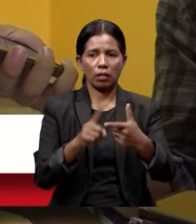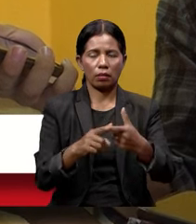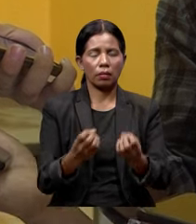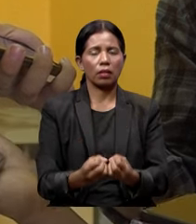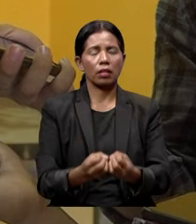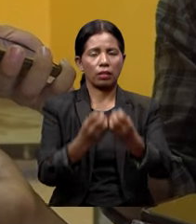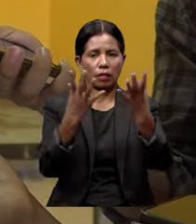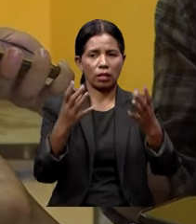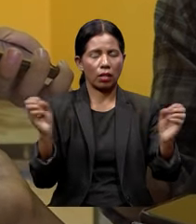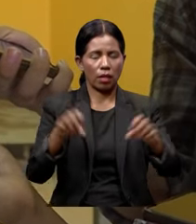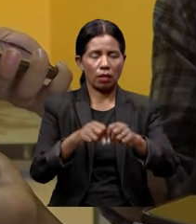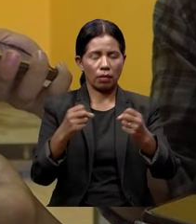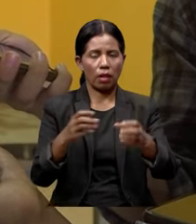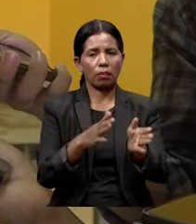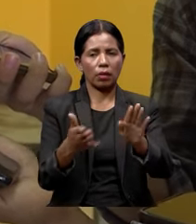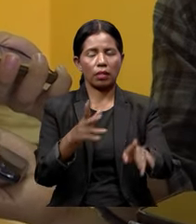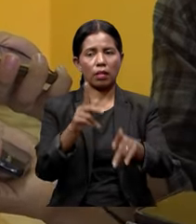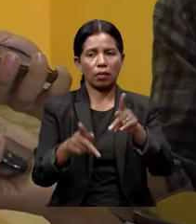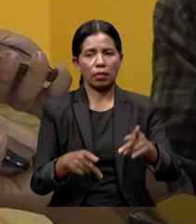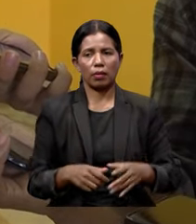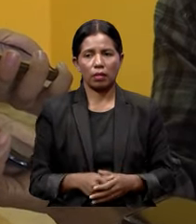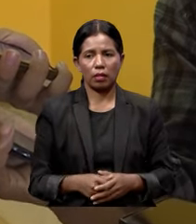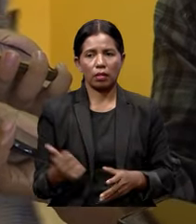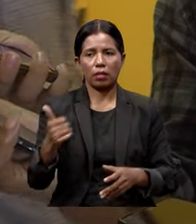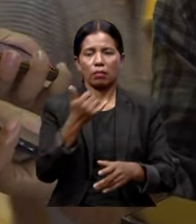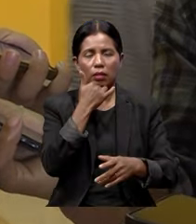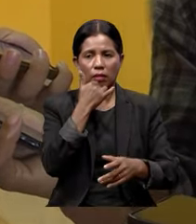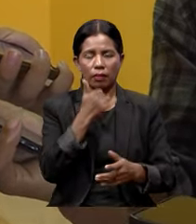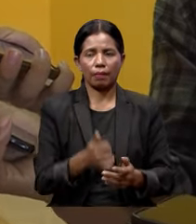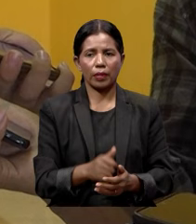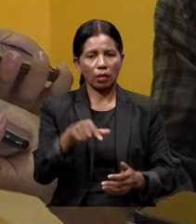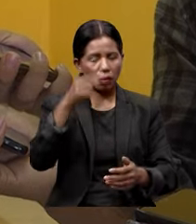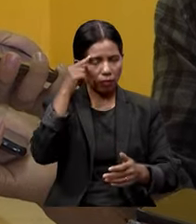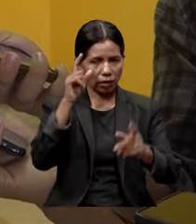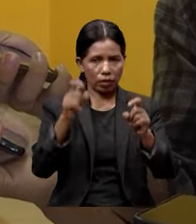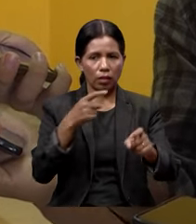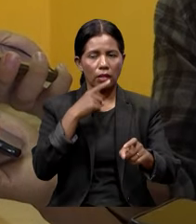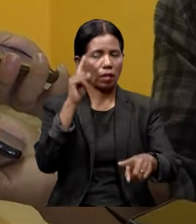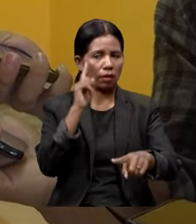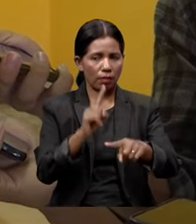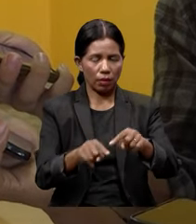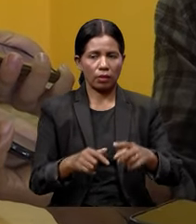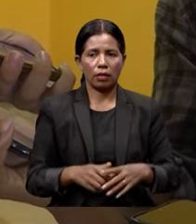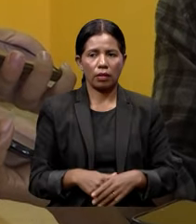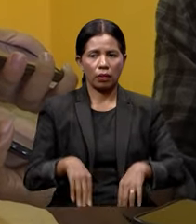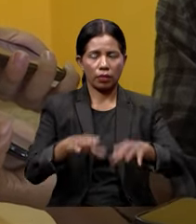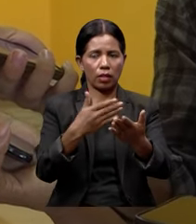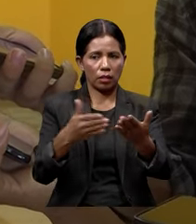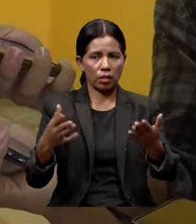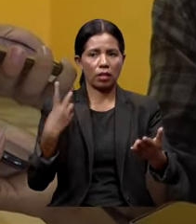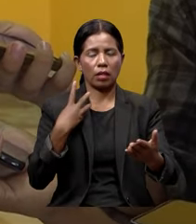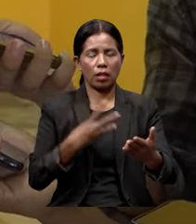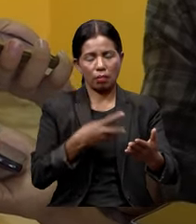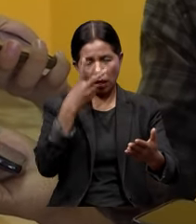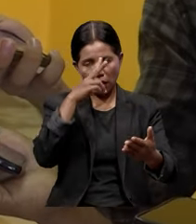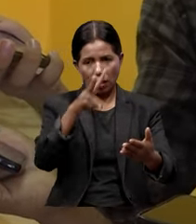para lá o matema. Matema, coitado. Cirma que saldo, né? Agora o governo obrigação, olha, lavele, França, né? A mim,